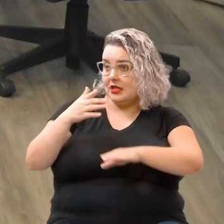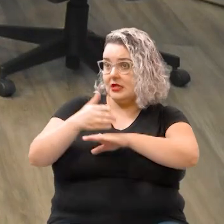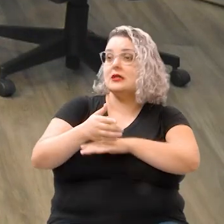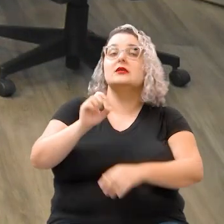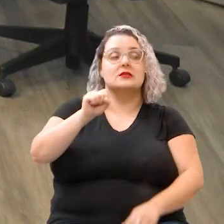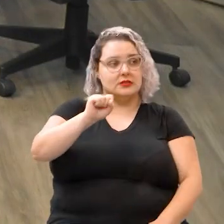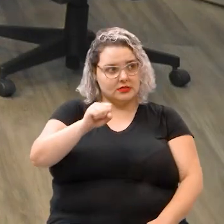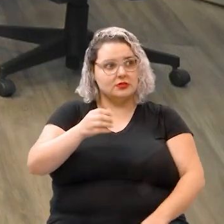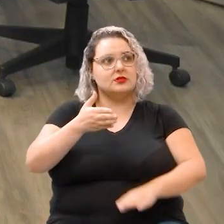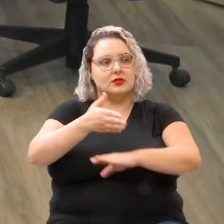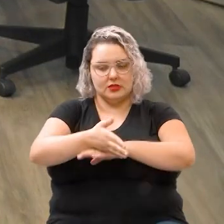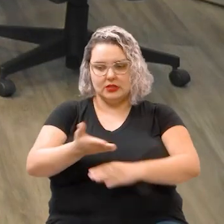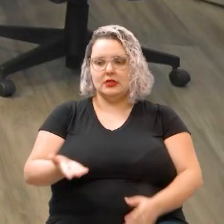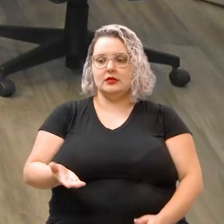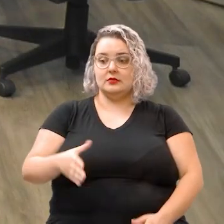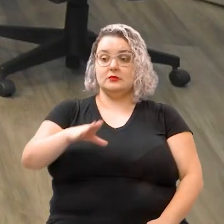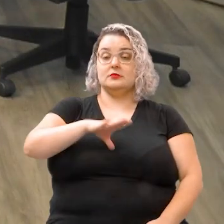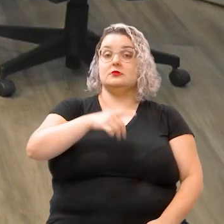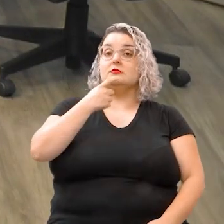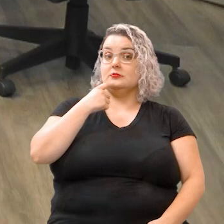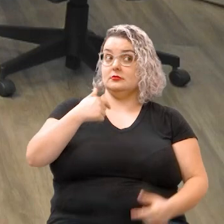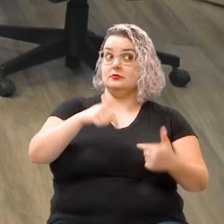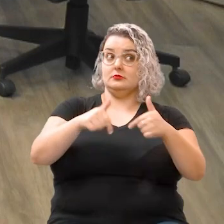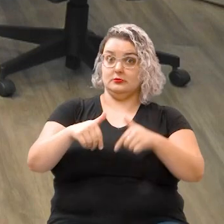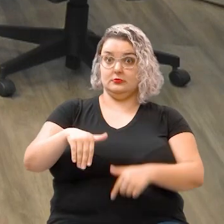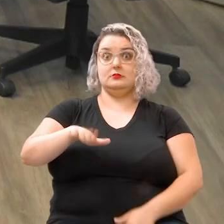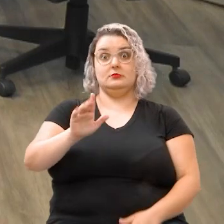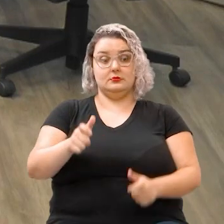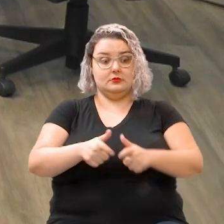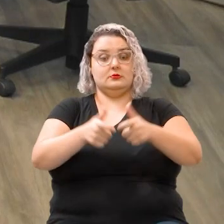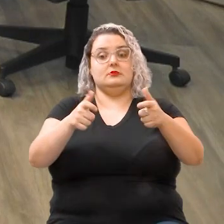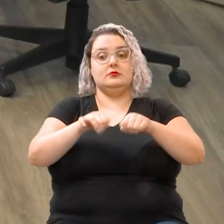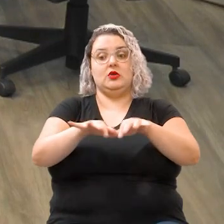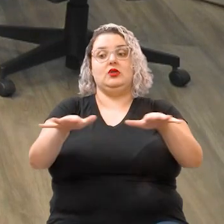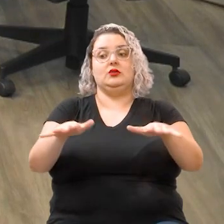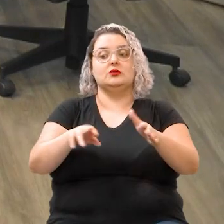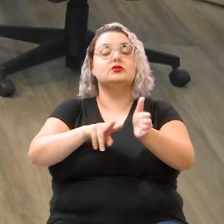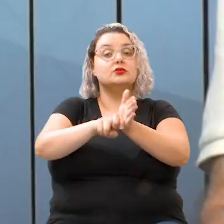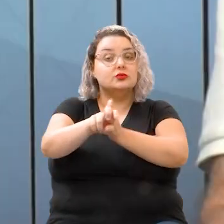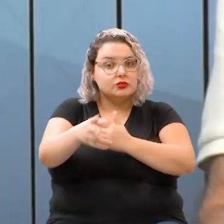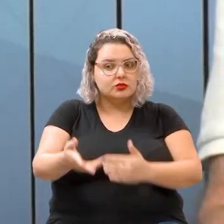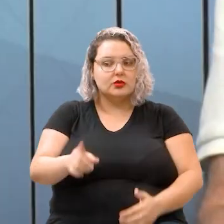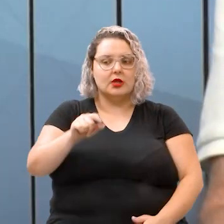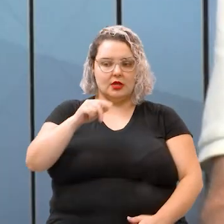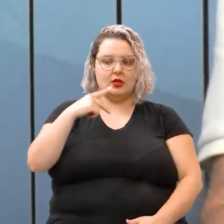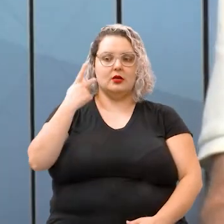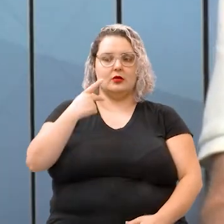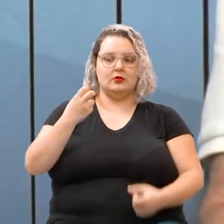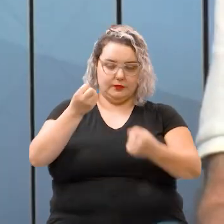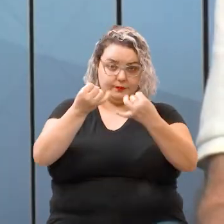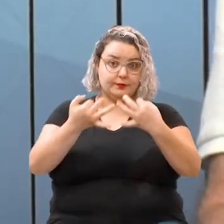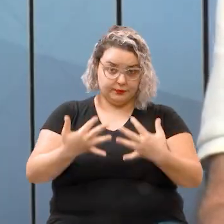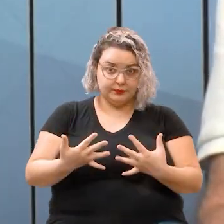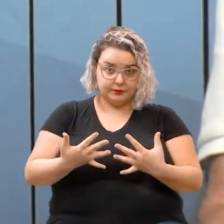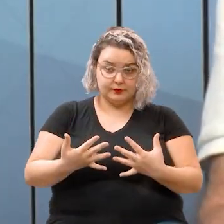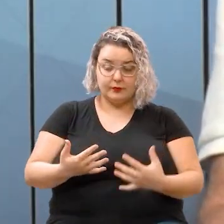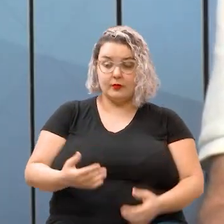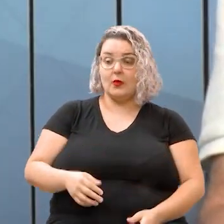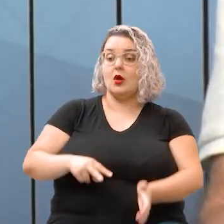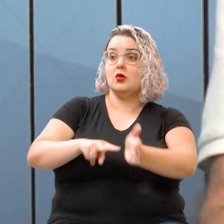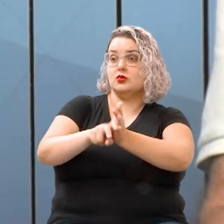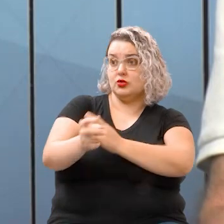assim. Em Campinas, a gente cada vez mais trabalha muito para essa ampliação do diagnóstico, que é isso que o vereador estava explicando. O